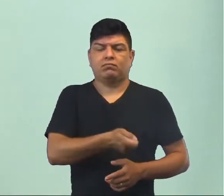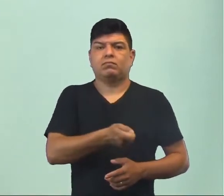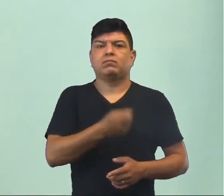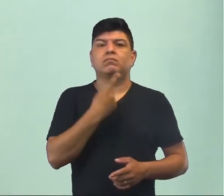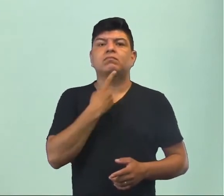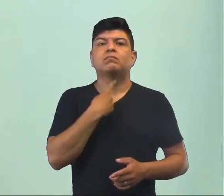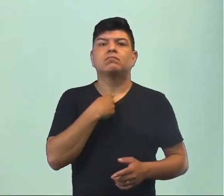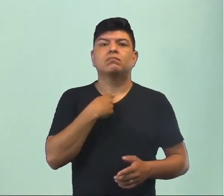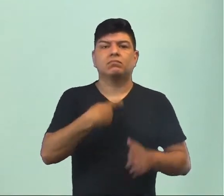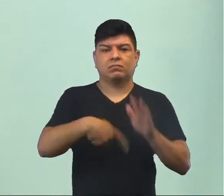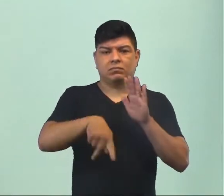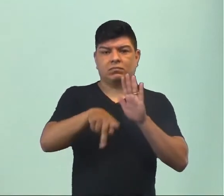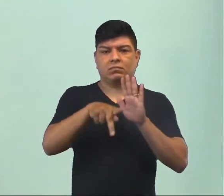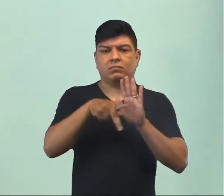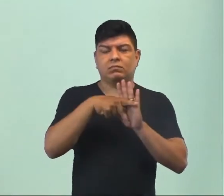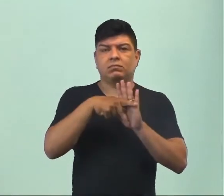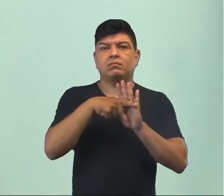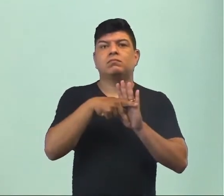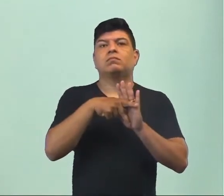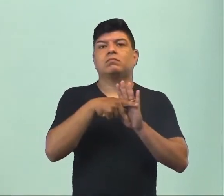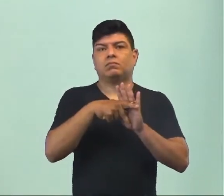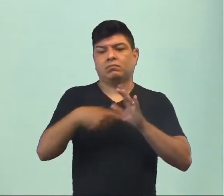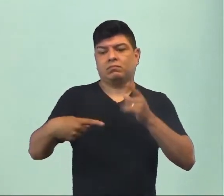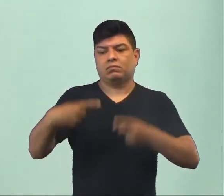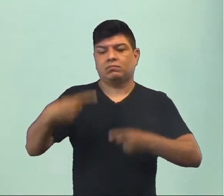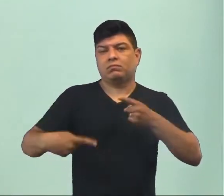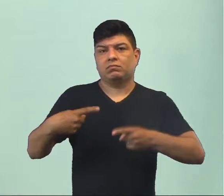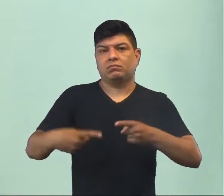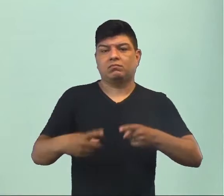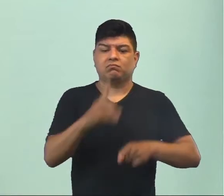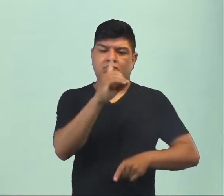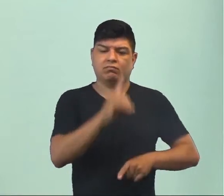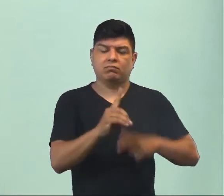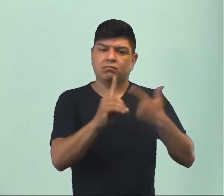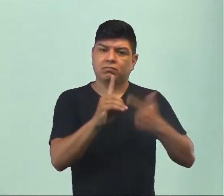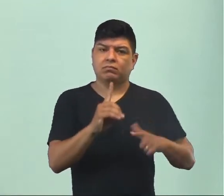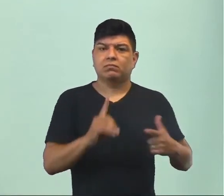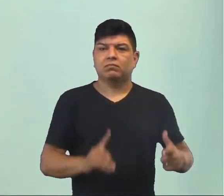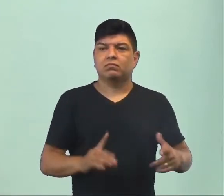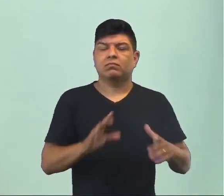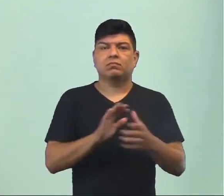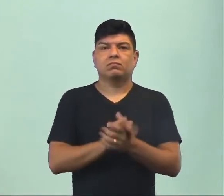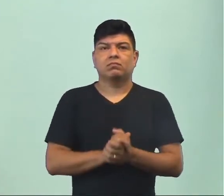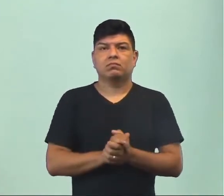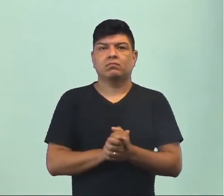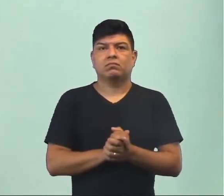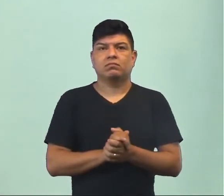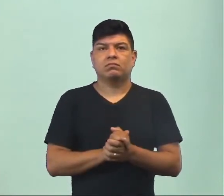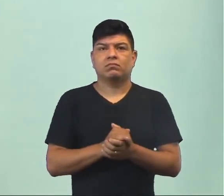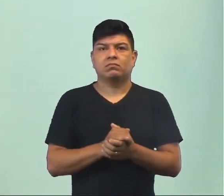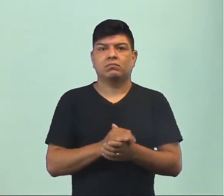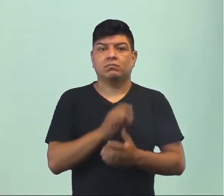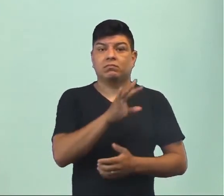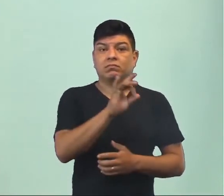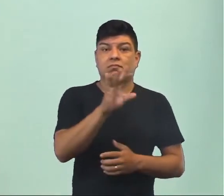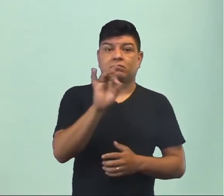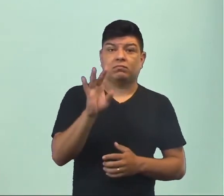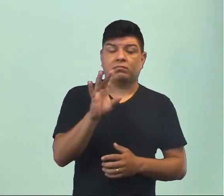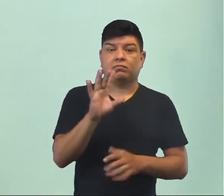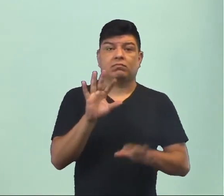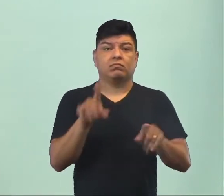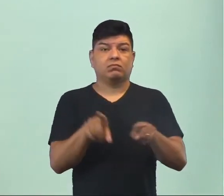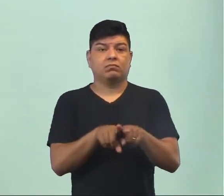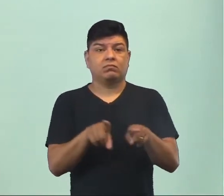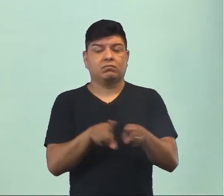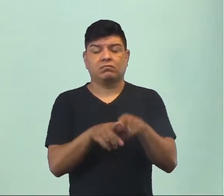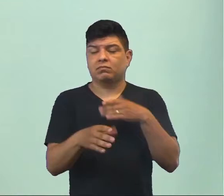a impor determinadas políticas, desconsiderando os direitos, desconsiderando autonomias,